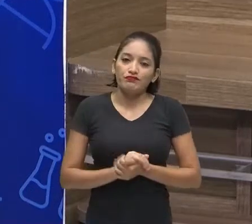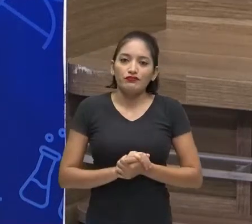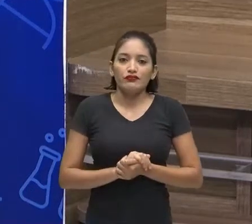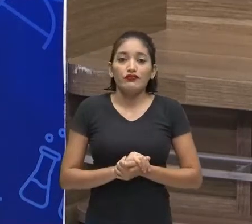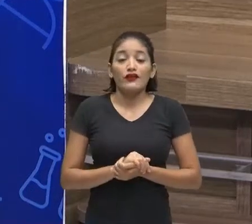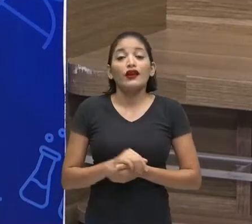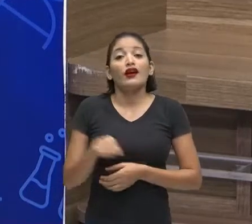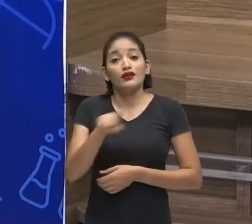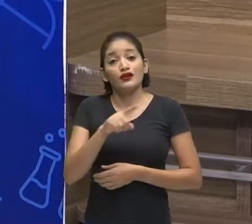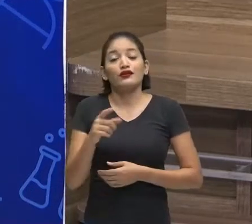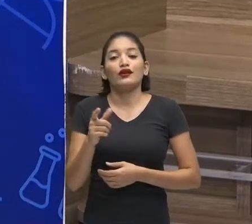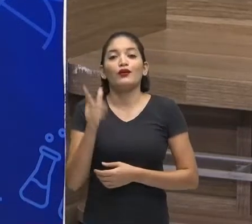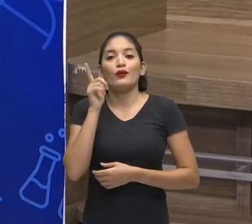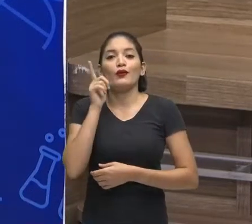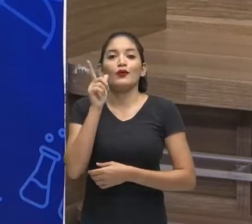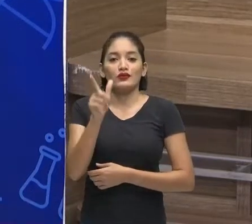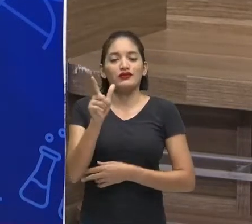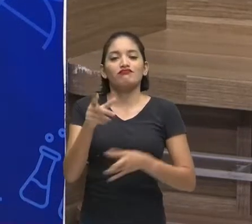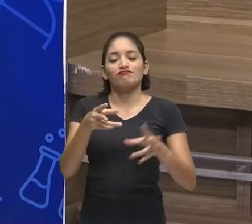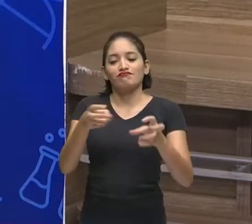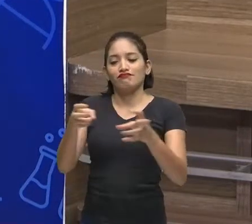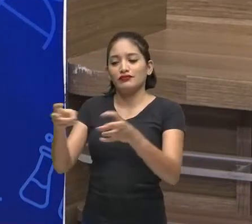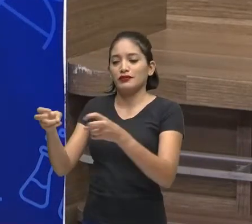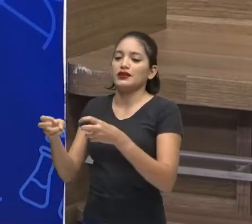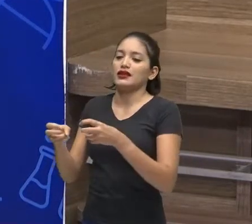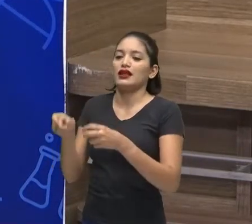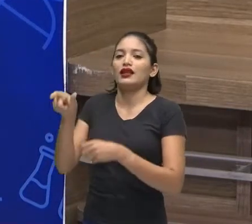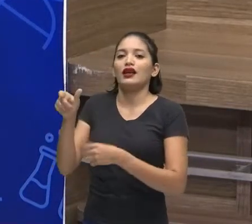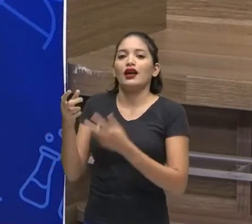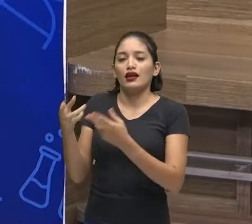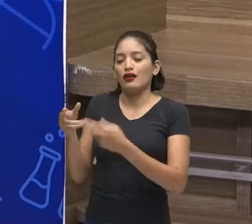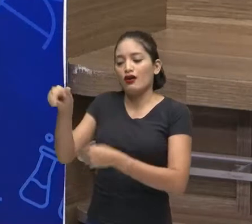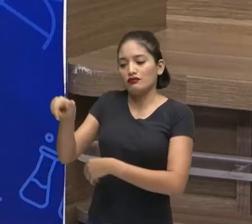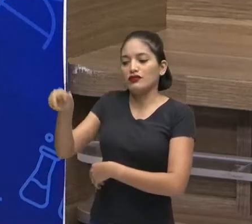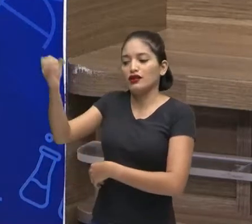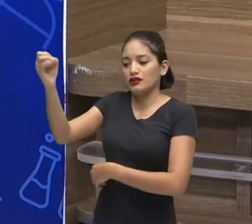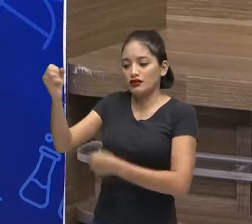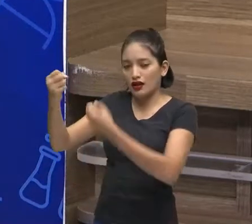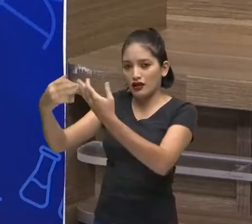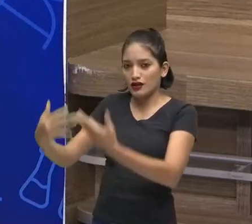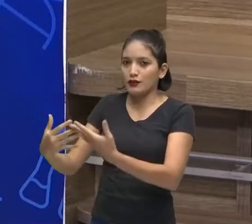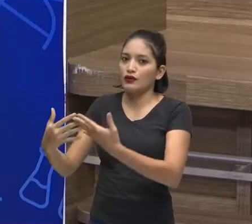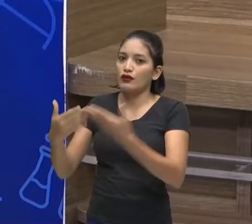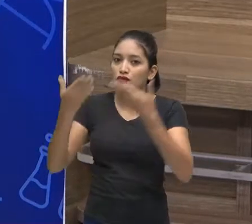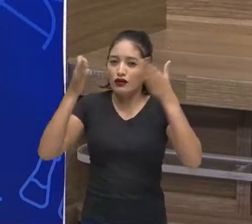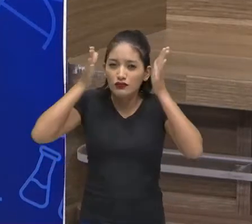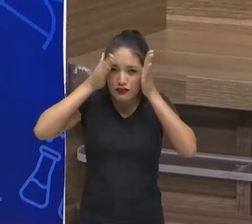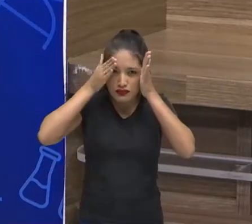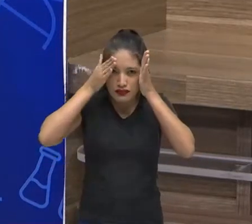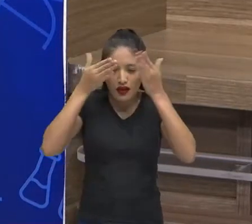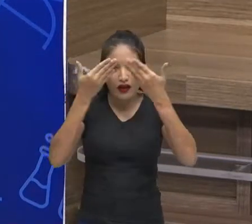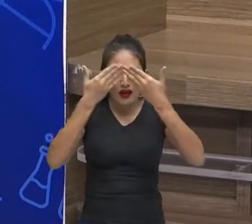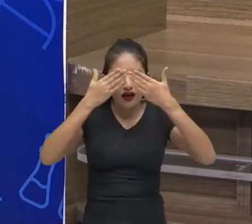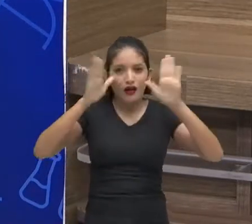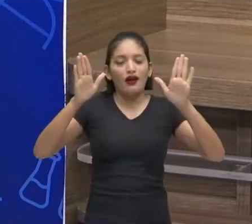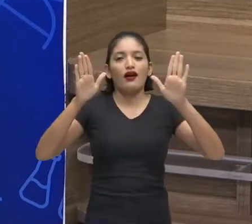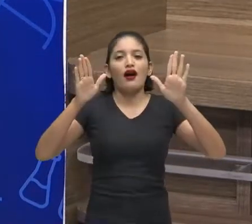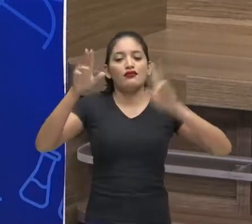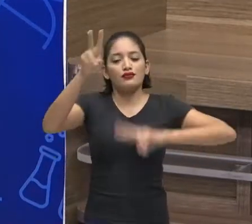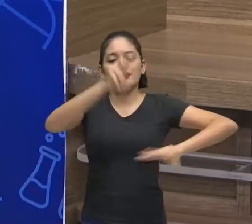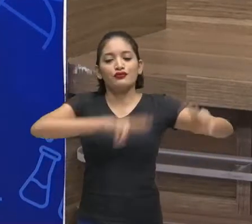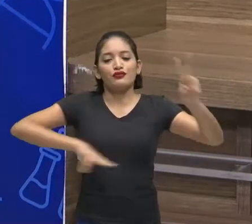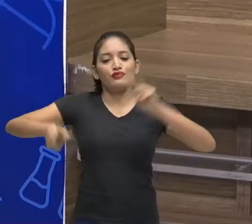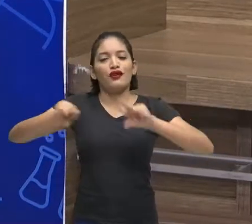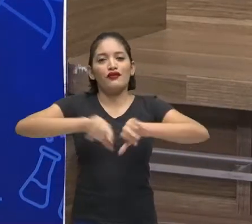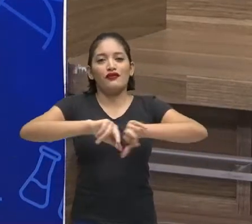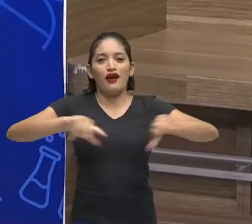vai conseguir enxergar, como o Afonso colocou, tirar a viseira e enxergar uma possibilidade, isso eu tenho plena